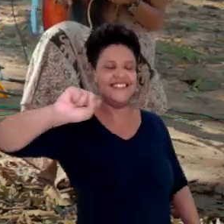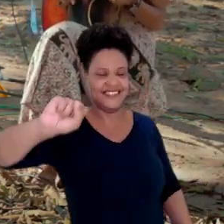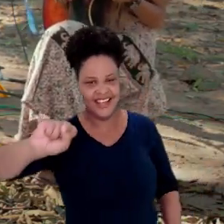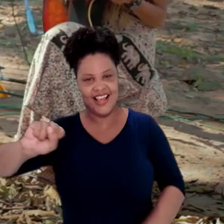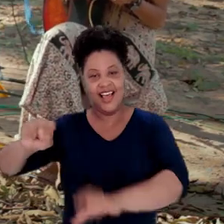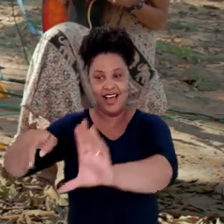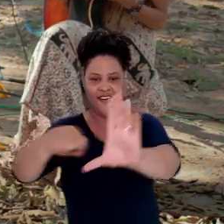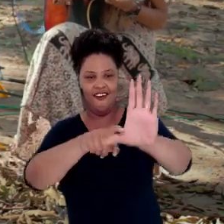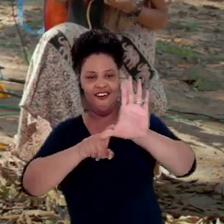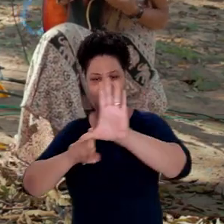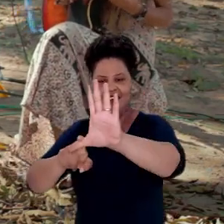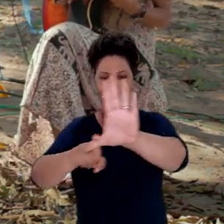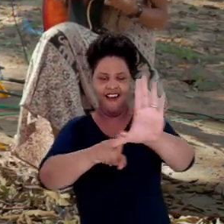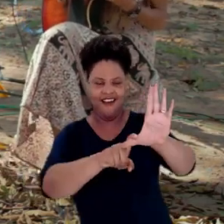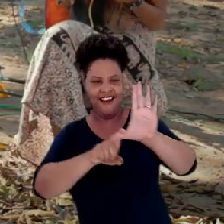combater.